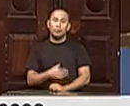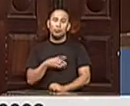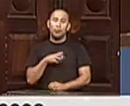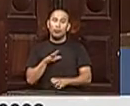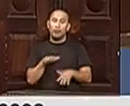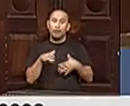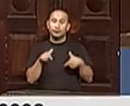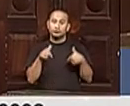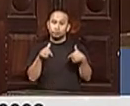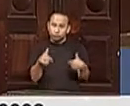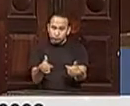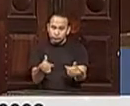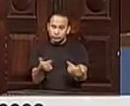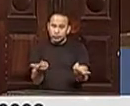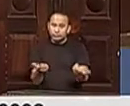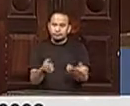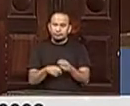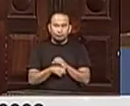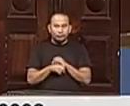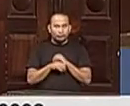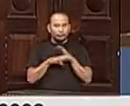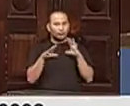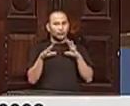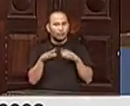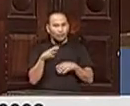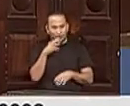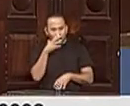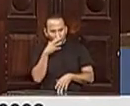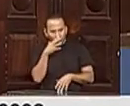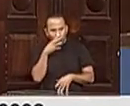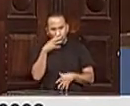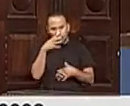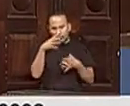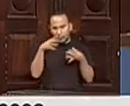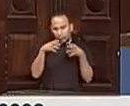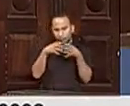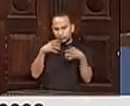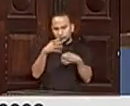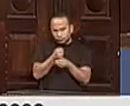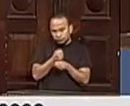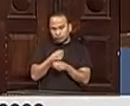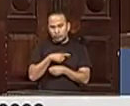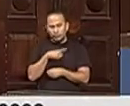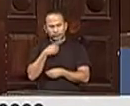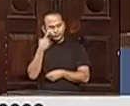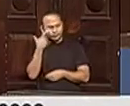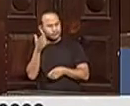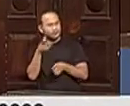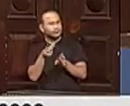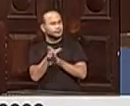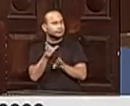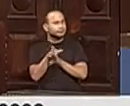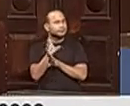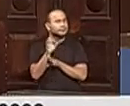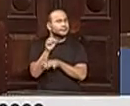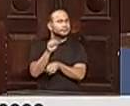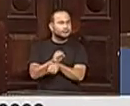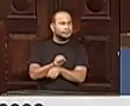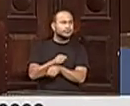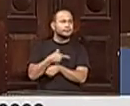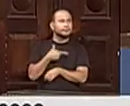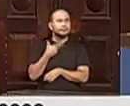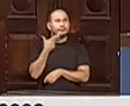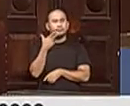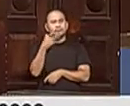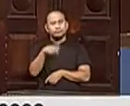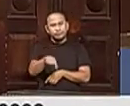situação absolutamente inusitada do Tribunal de Contas, nós tivemos os conselheiros, pelo menos para que tivesse quórum, além da